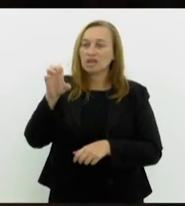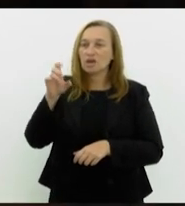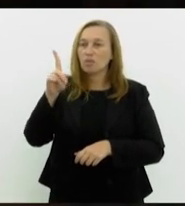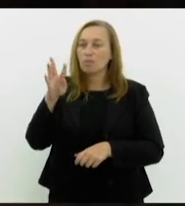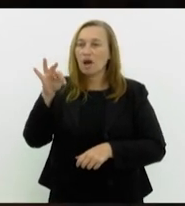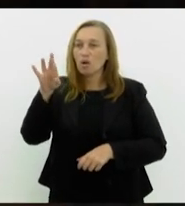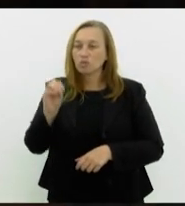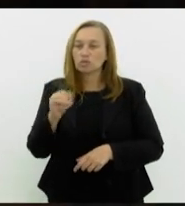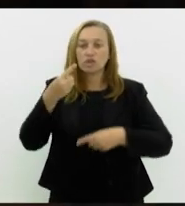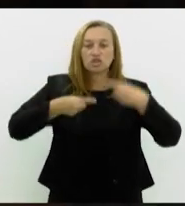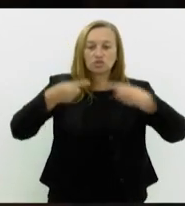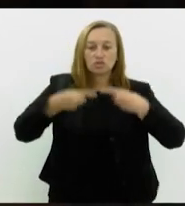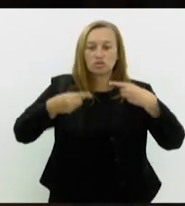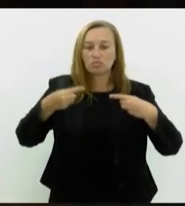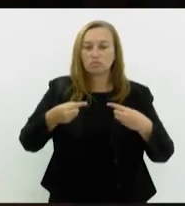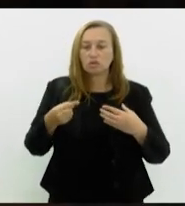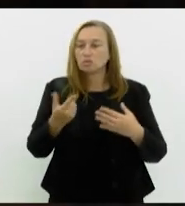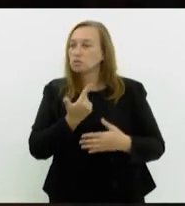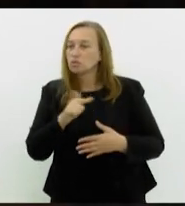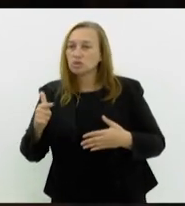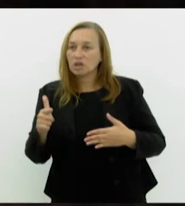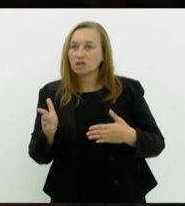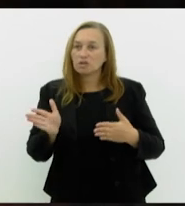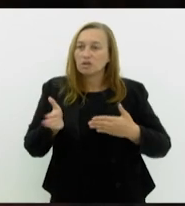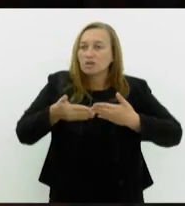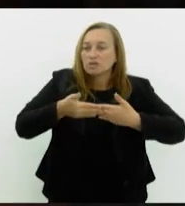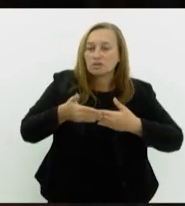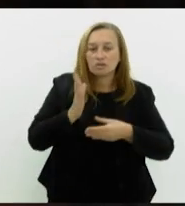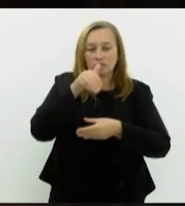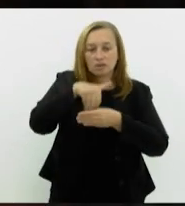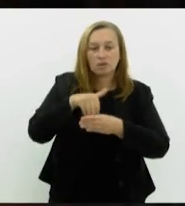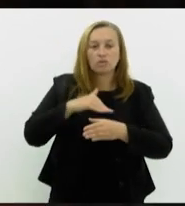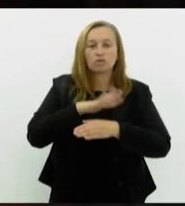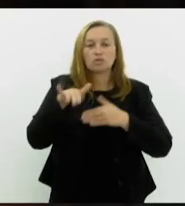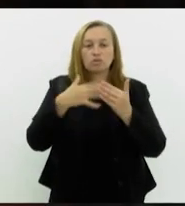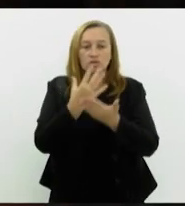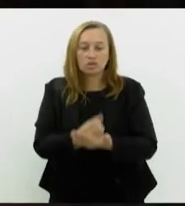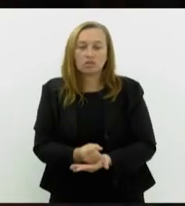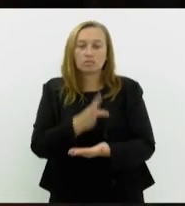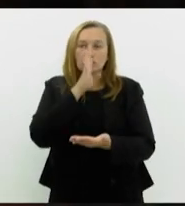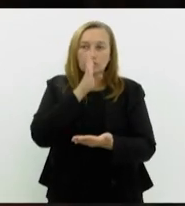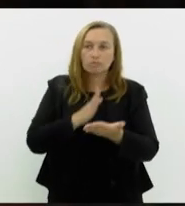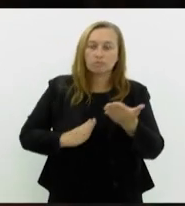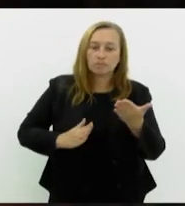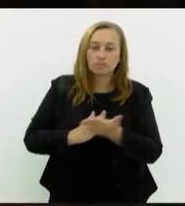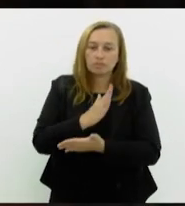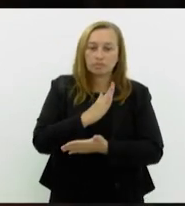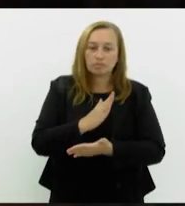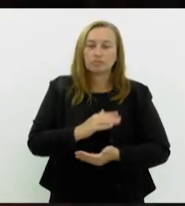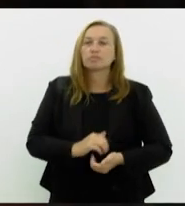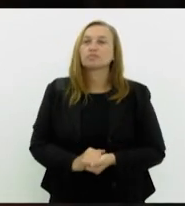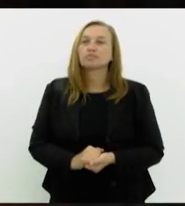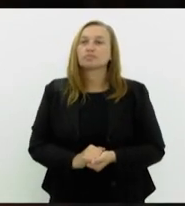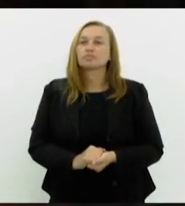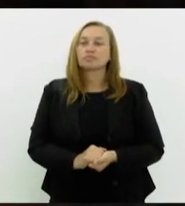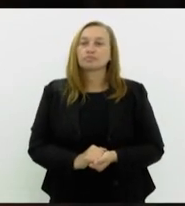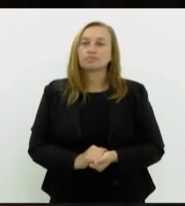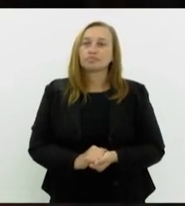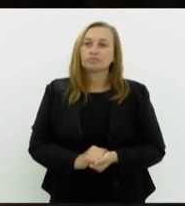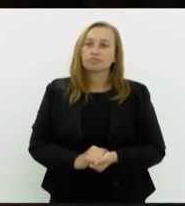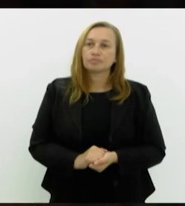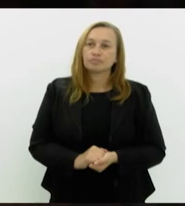Em discussão, não havendo quem queira discutir, em votação. Os senhores que aprovam permaneçam como estão.